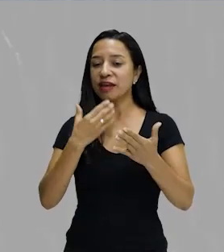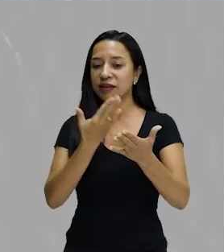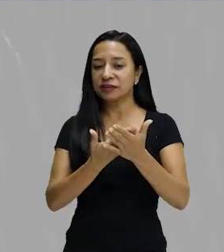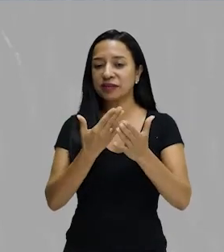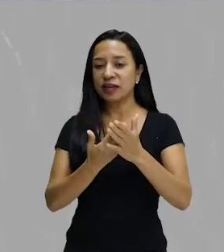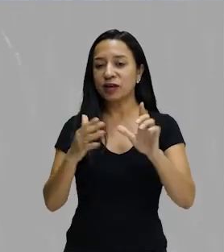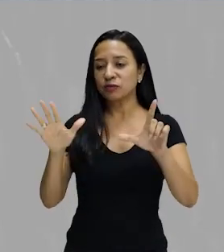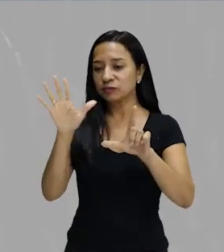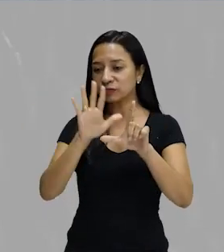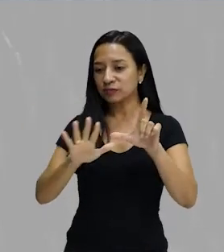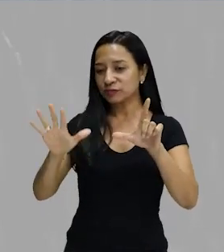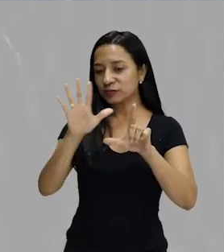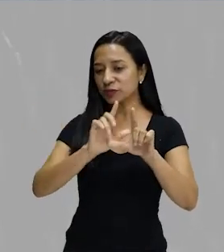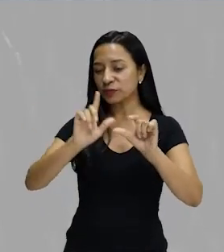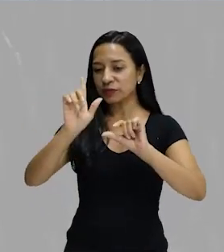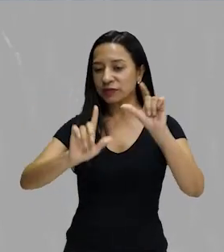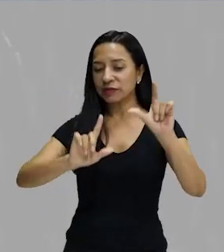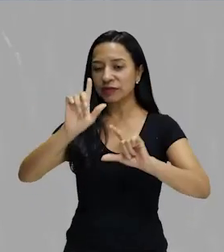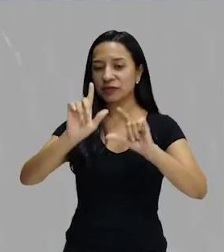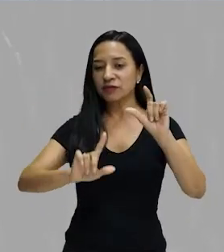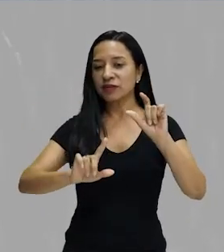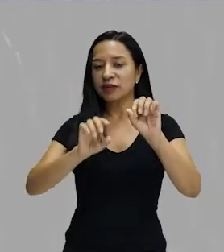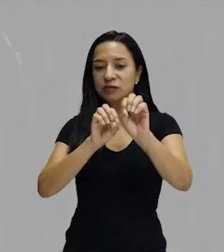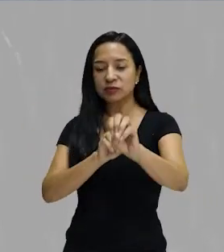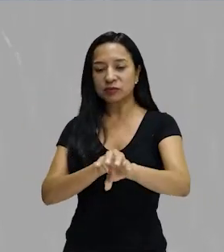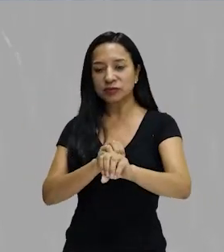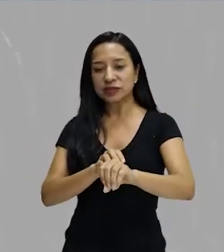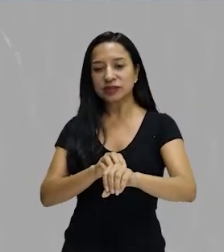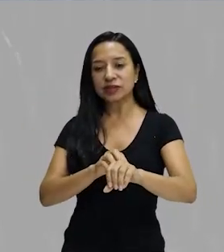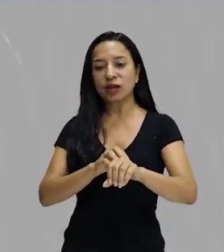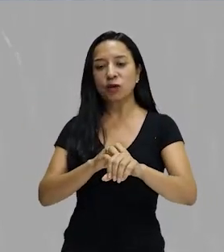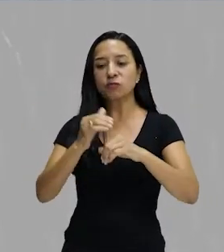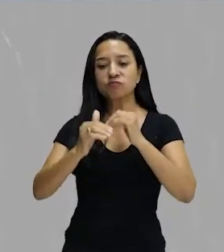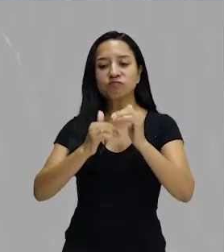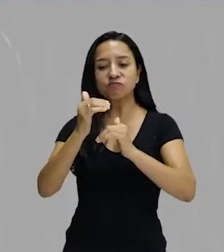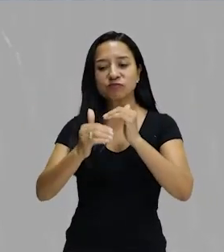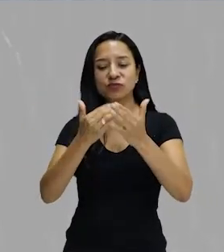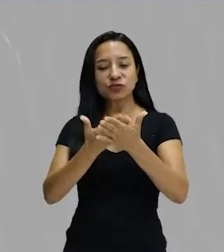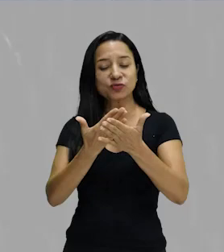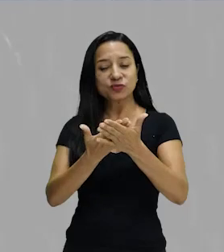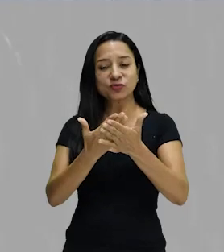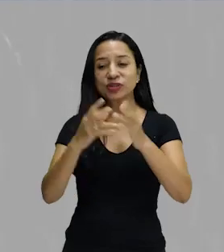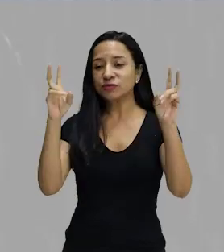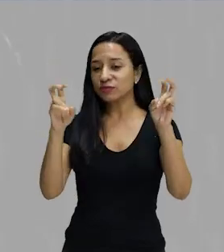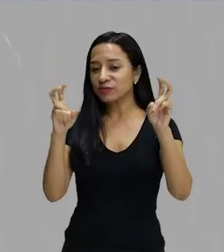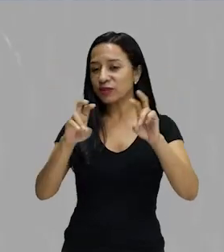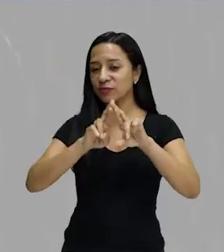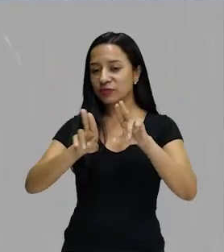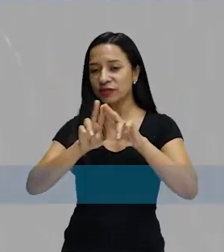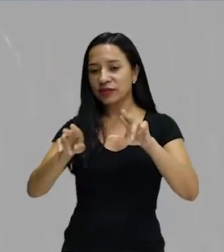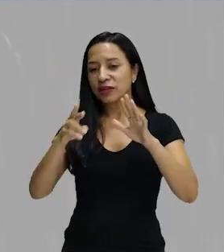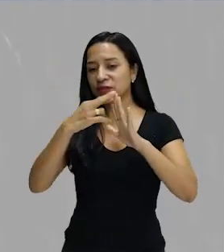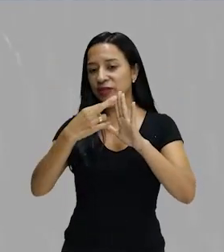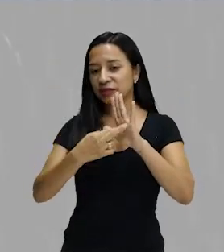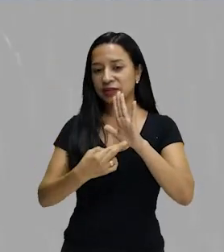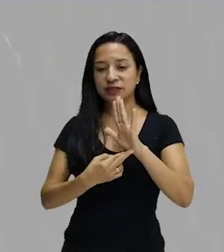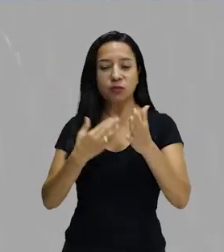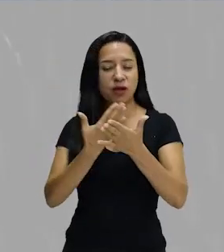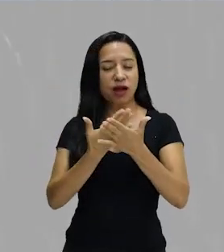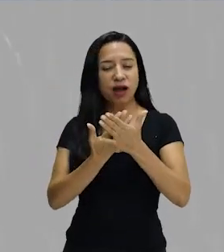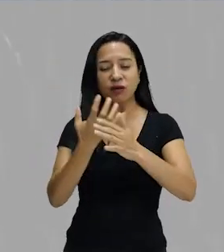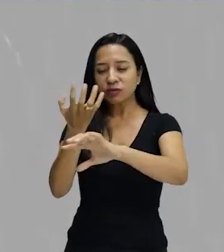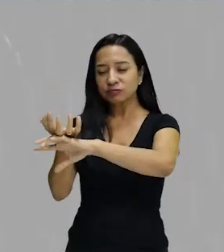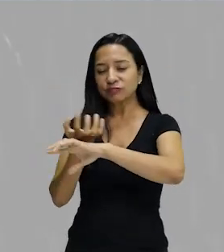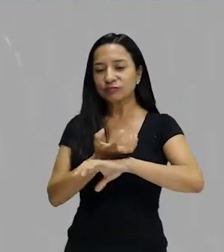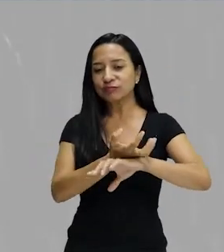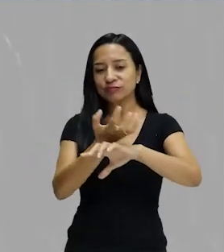TV Educação, desenvolvendo temas variados, redação, exercícios, aulas de todas as disciplinas. Eu sou a professora Cacau